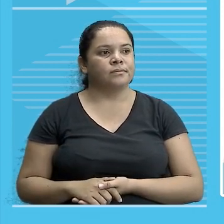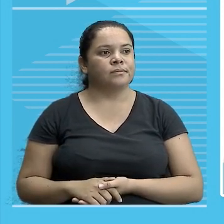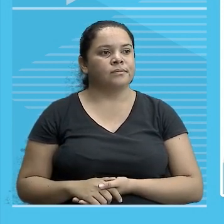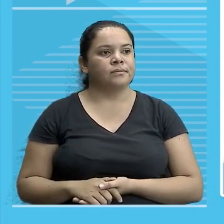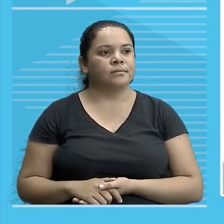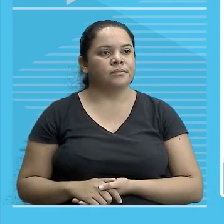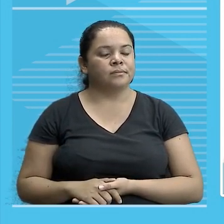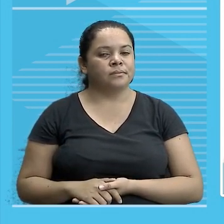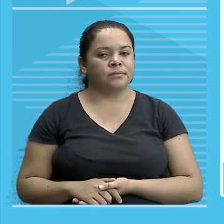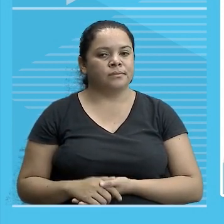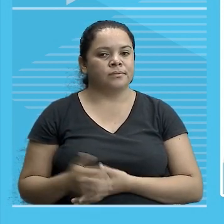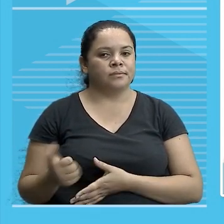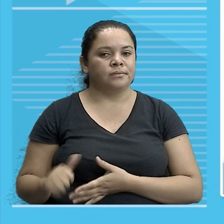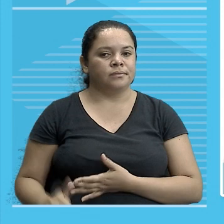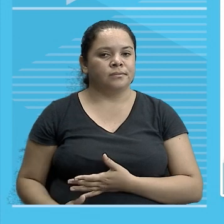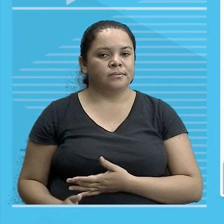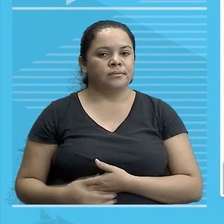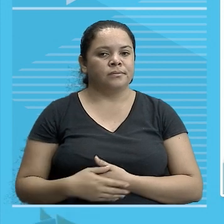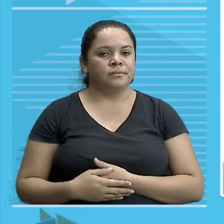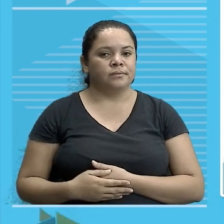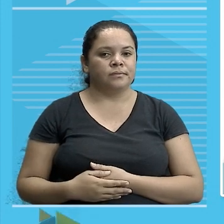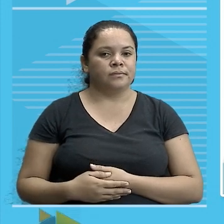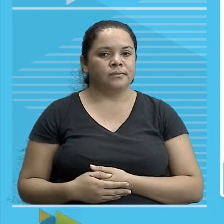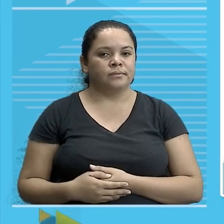2 minutos eu volto, até já.